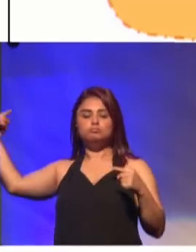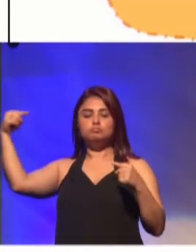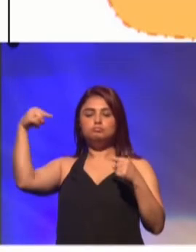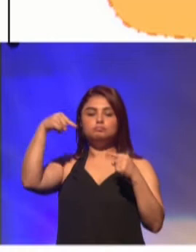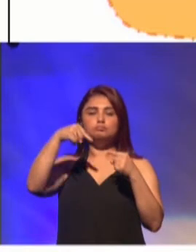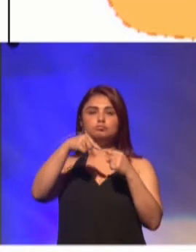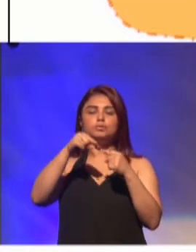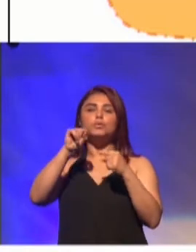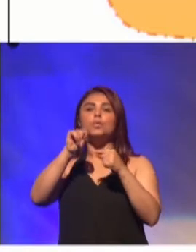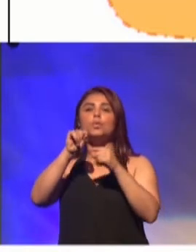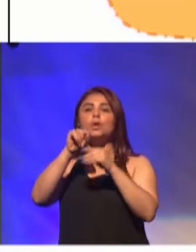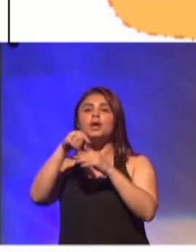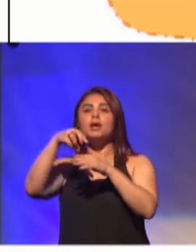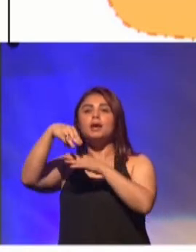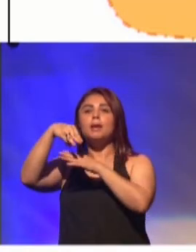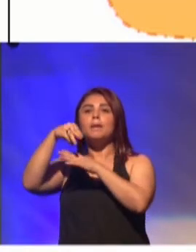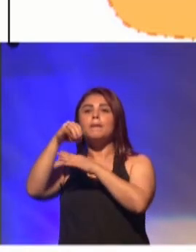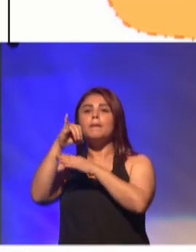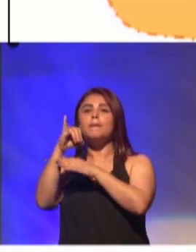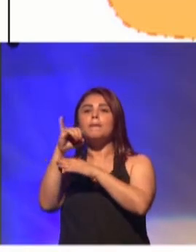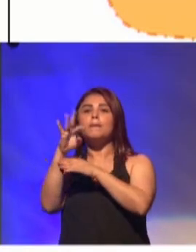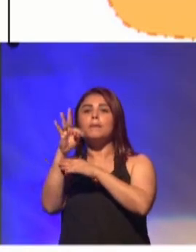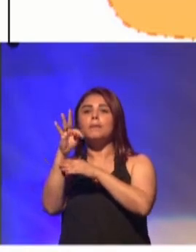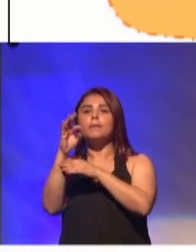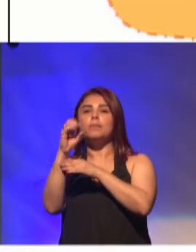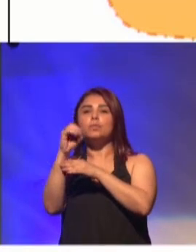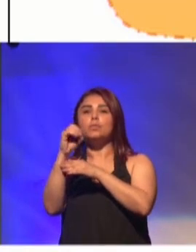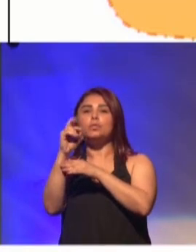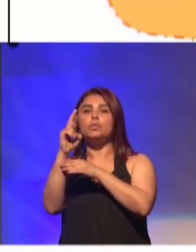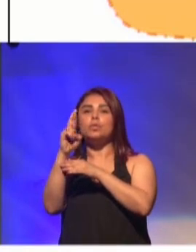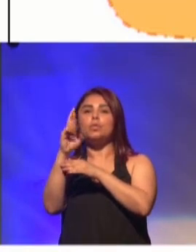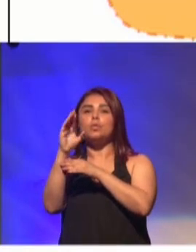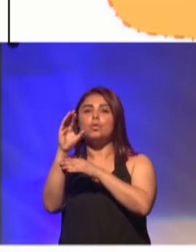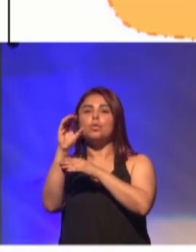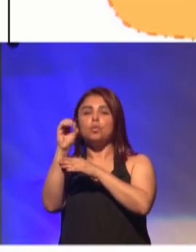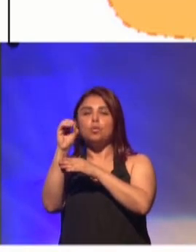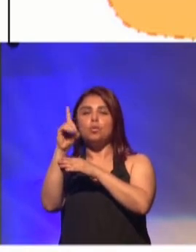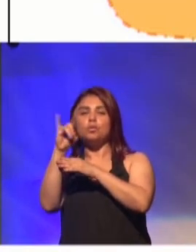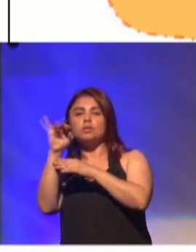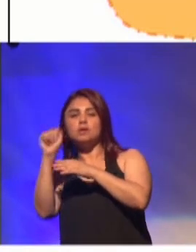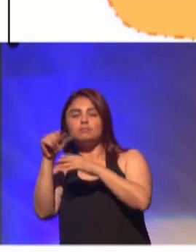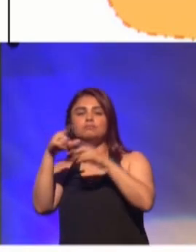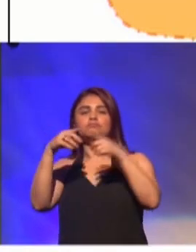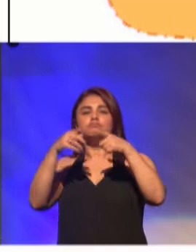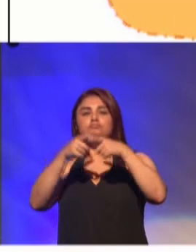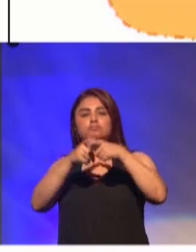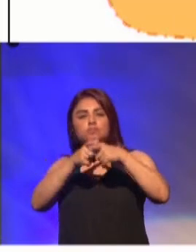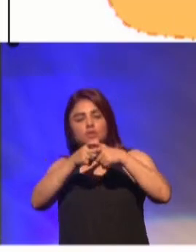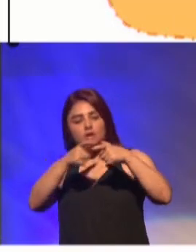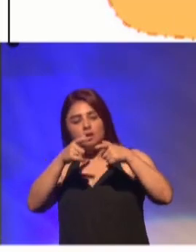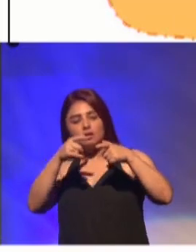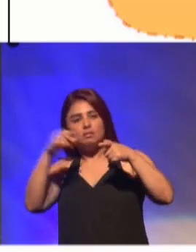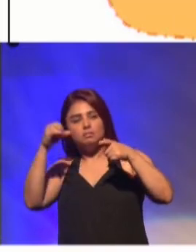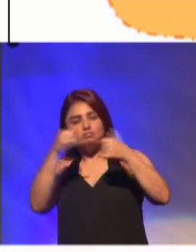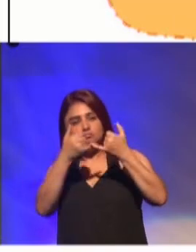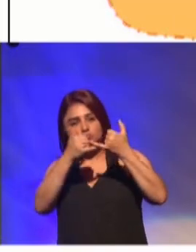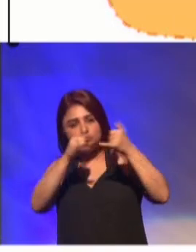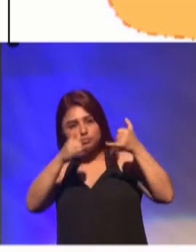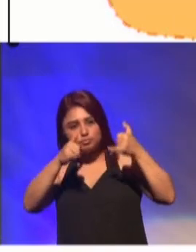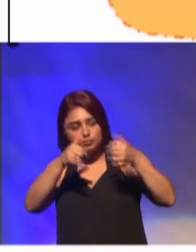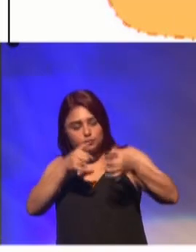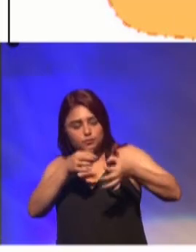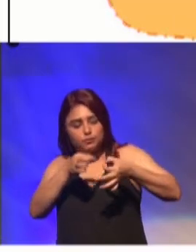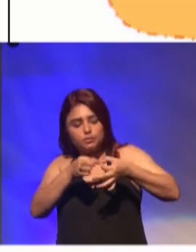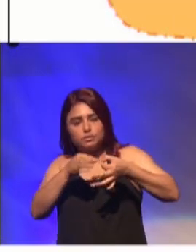na mitocôndria, que vai aumentar o nível energético na mitocôndria, aumentar o nível energético, portanto, na